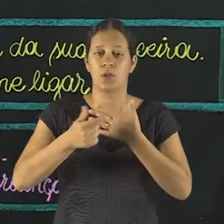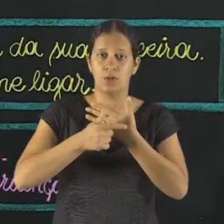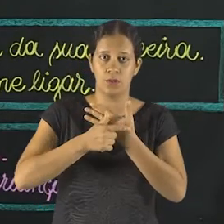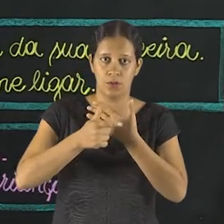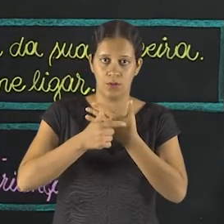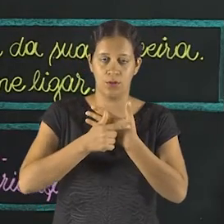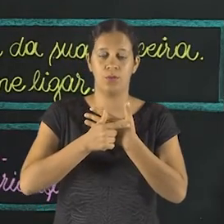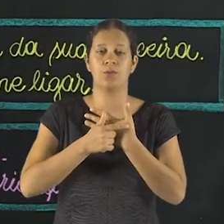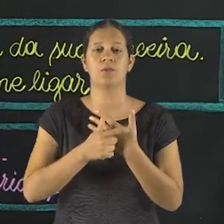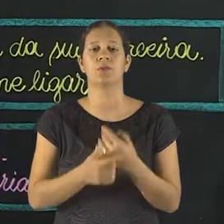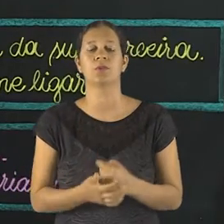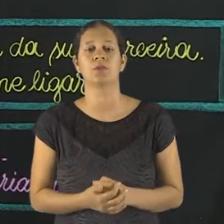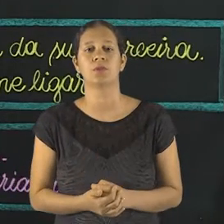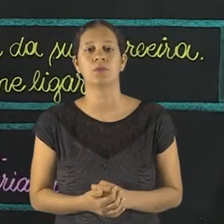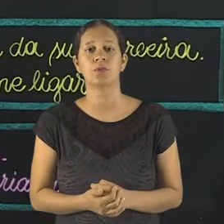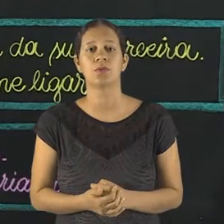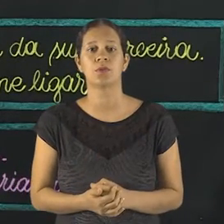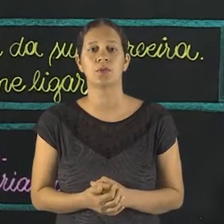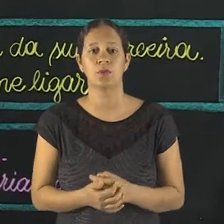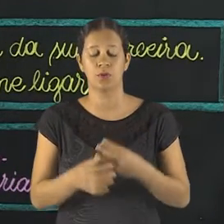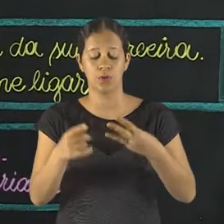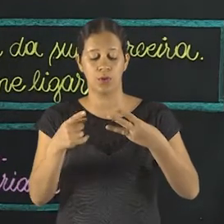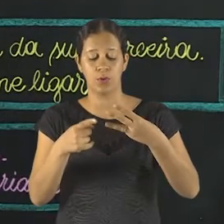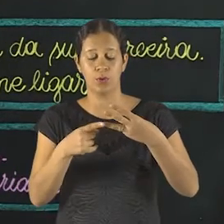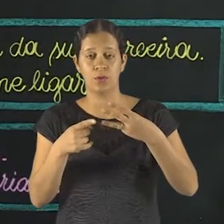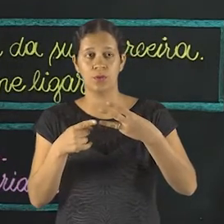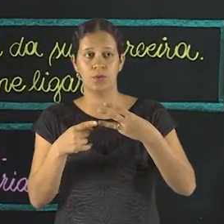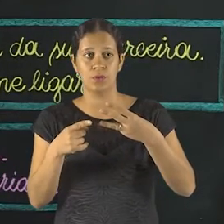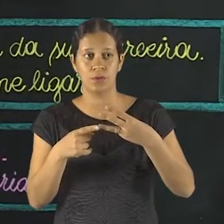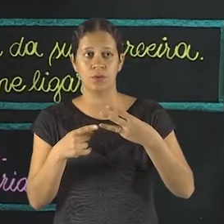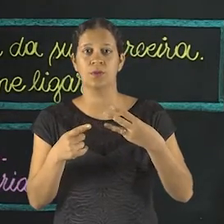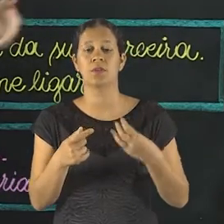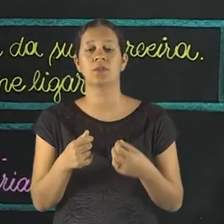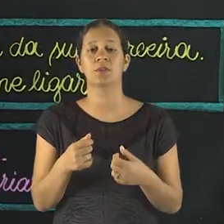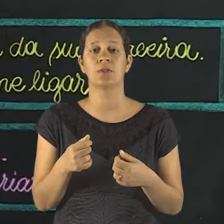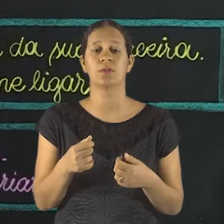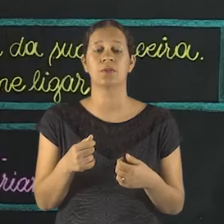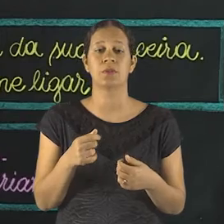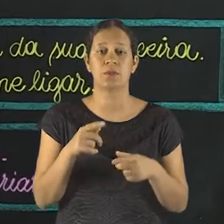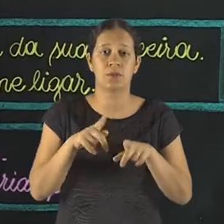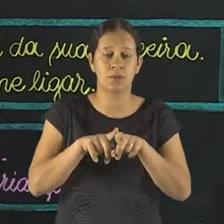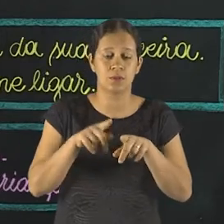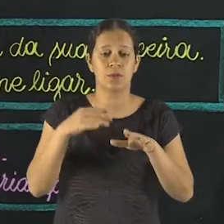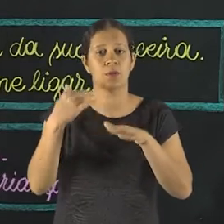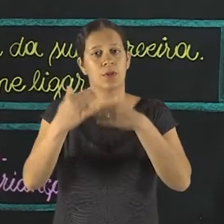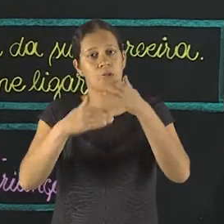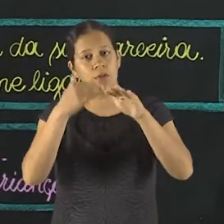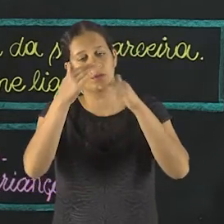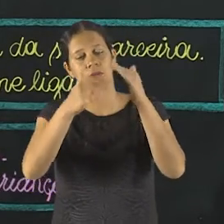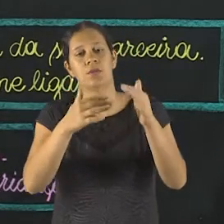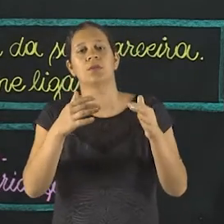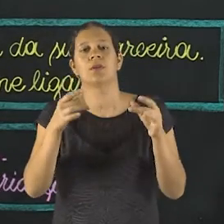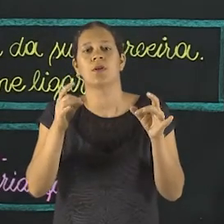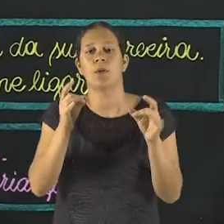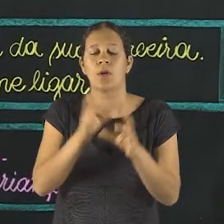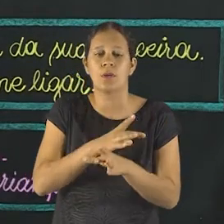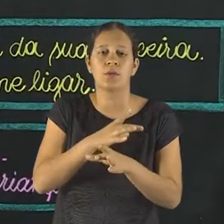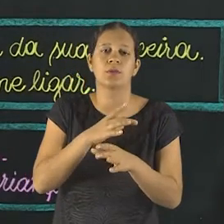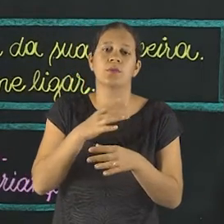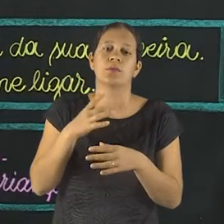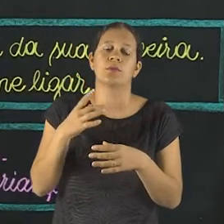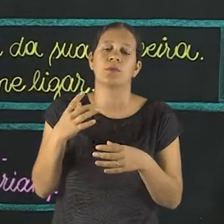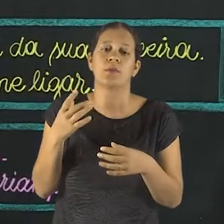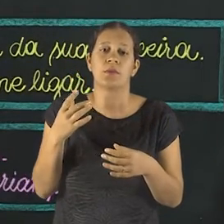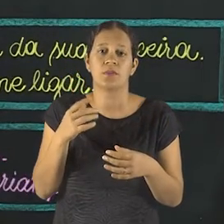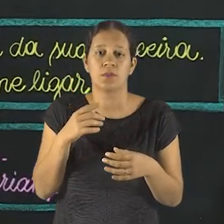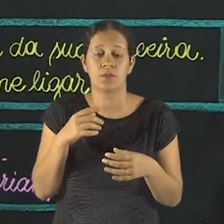função nominal. O particípio, por sua vez, que indica também processos acabados, mas também pode